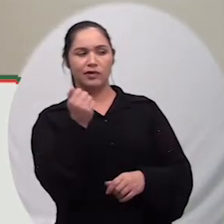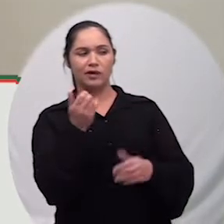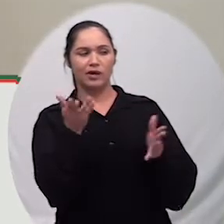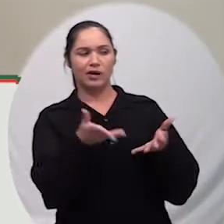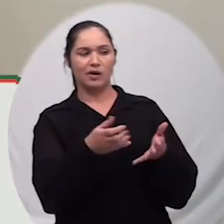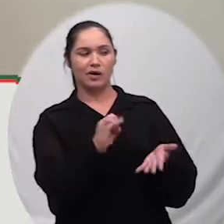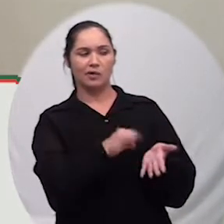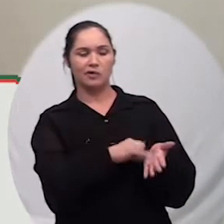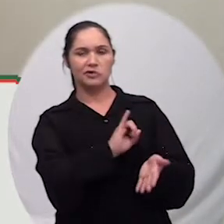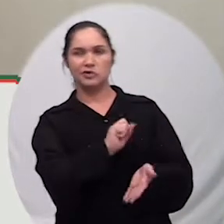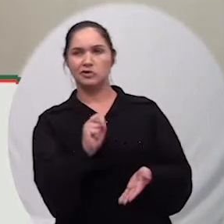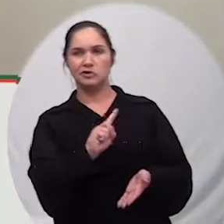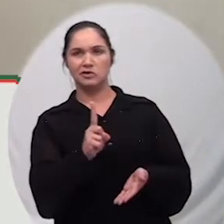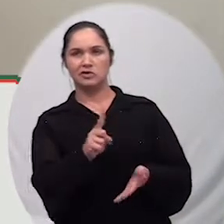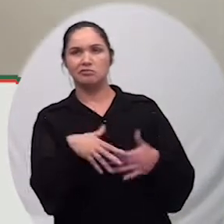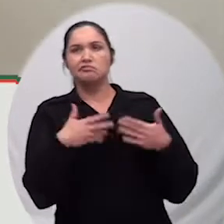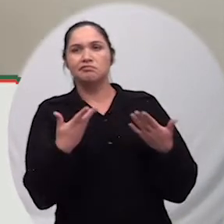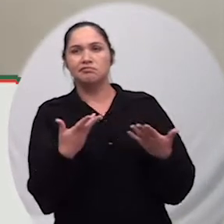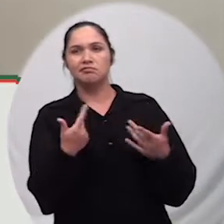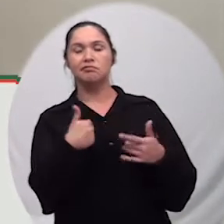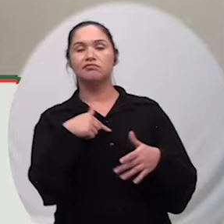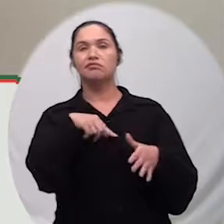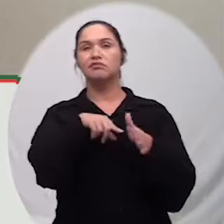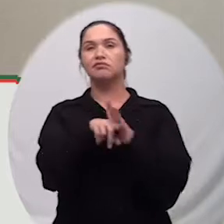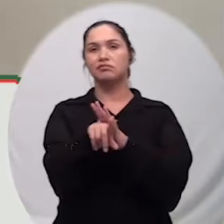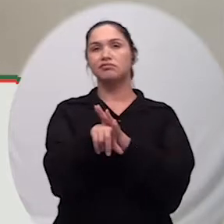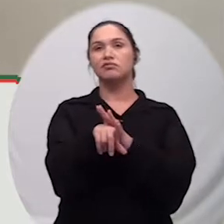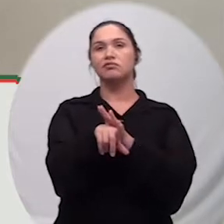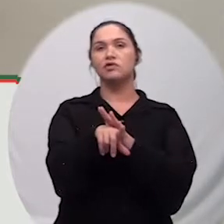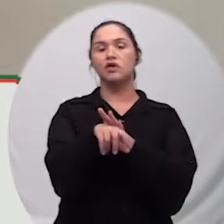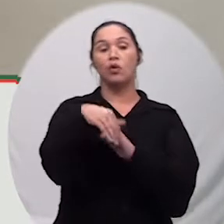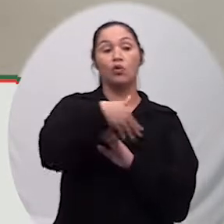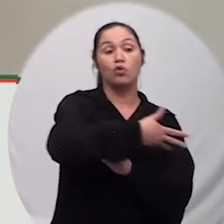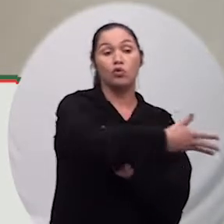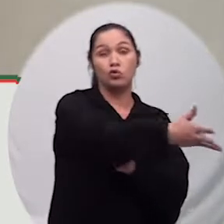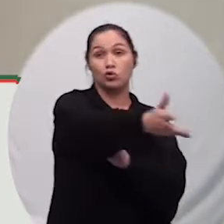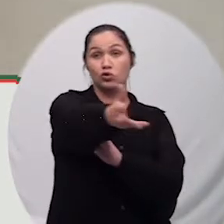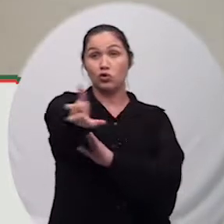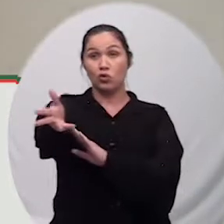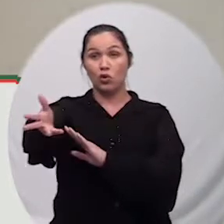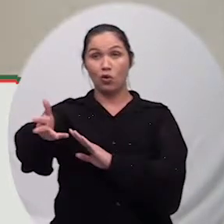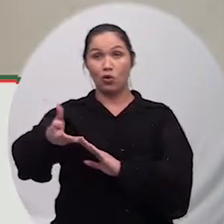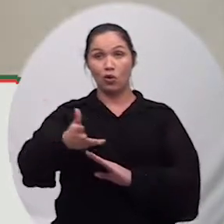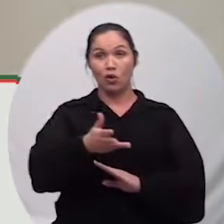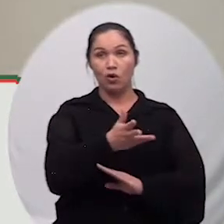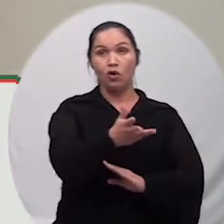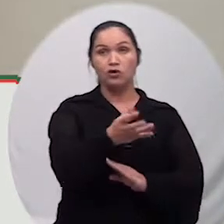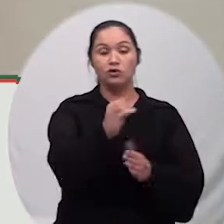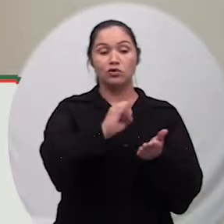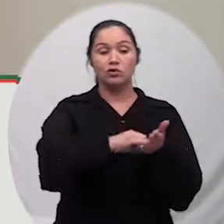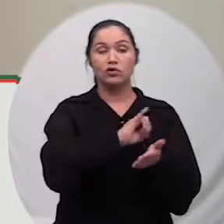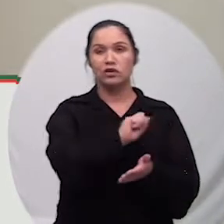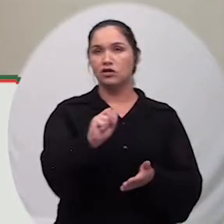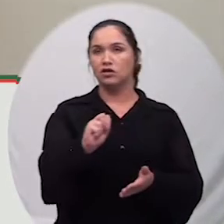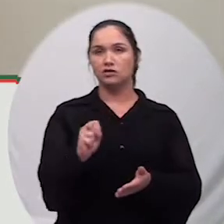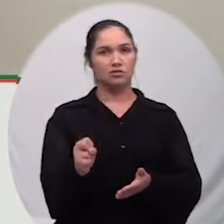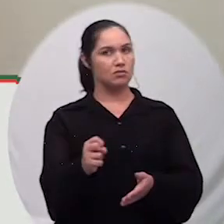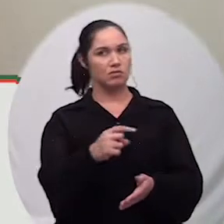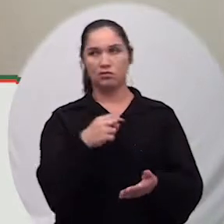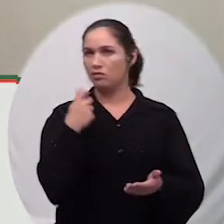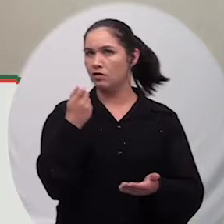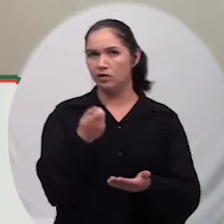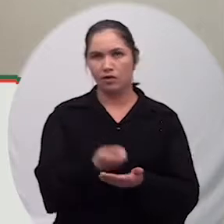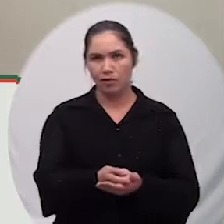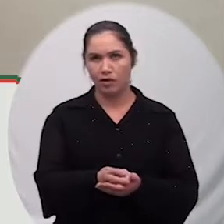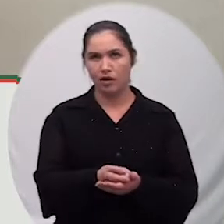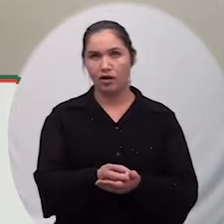privilégio. Então, ou estenda esse privilégio a todos aos prestadores de serviço, então, ou seja, para todos, ele é para todos. Só para